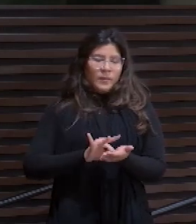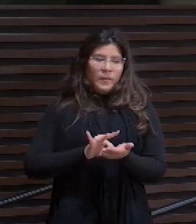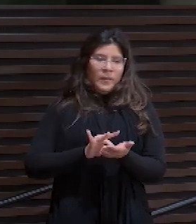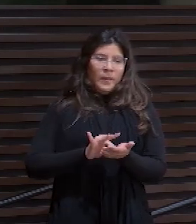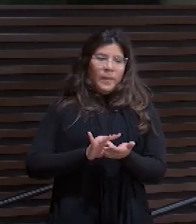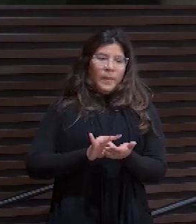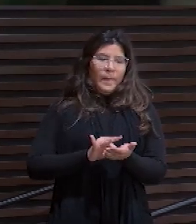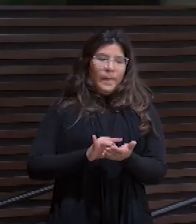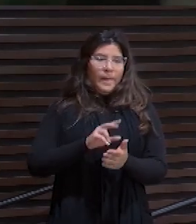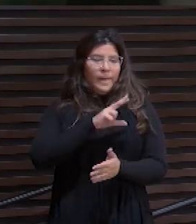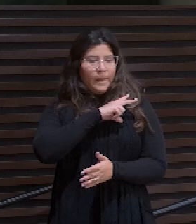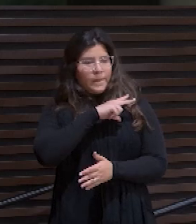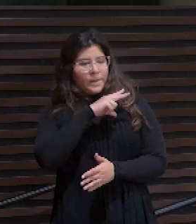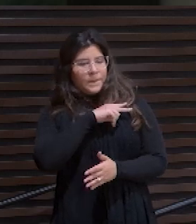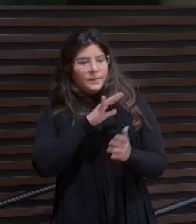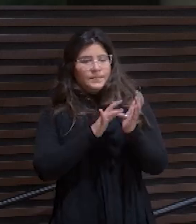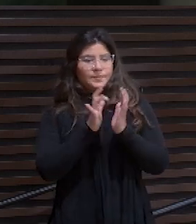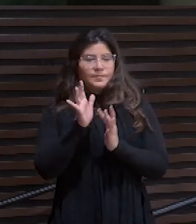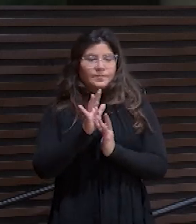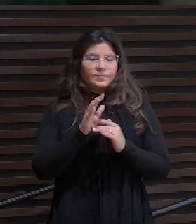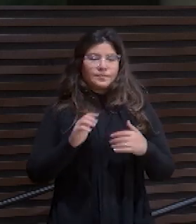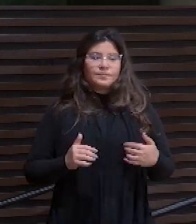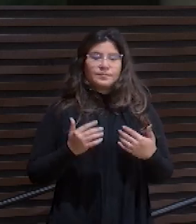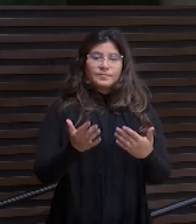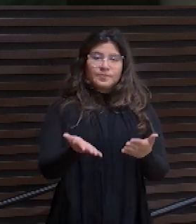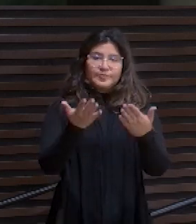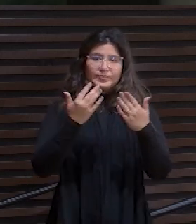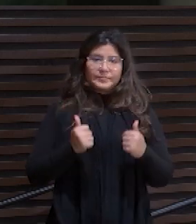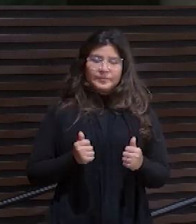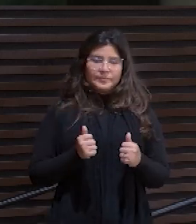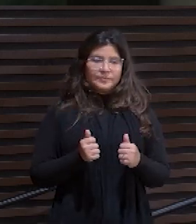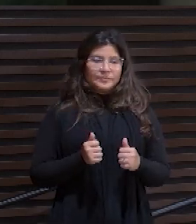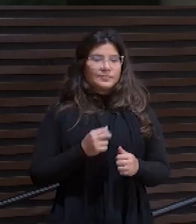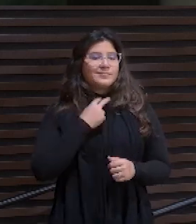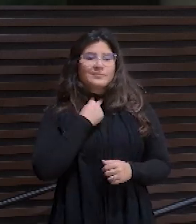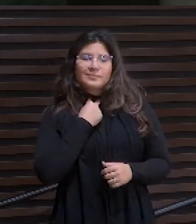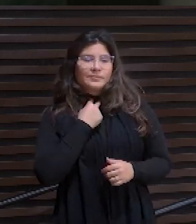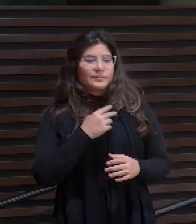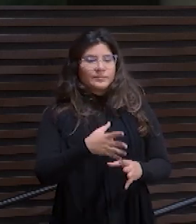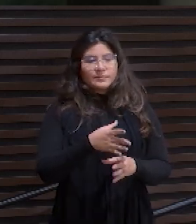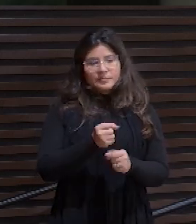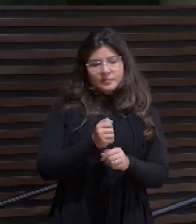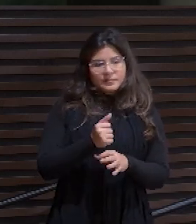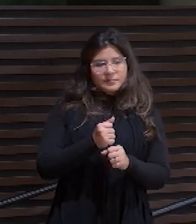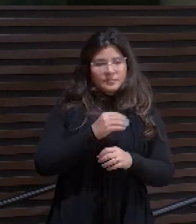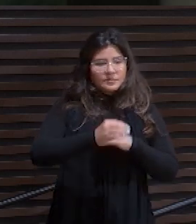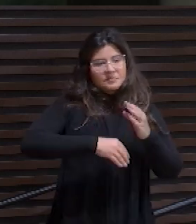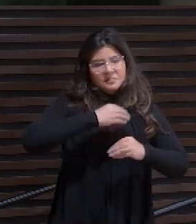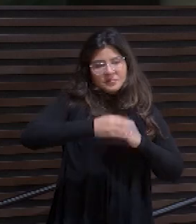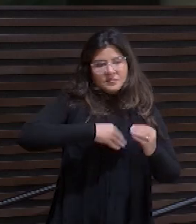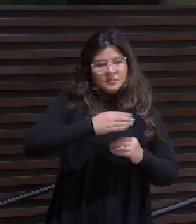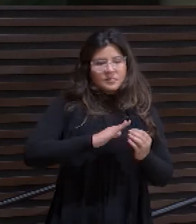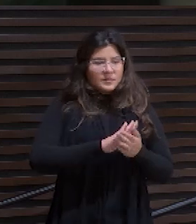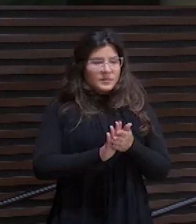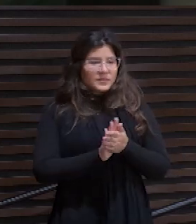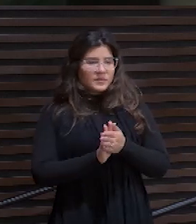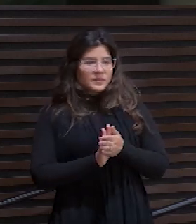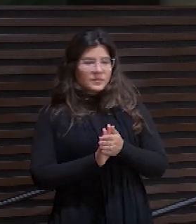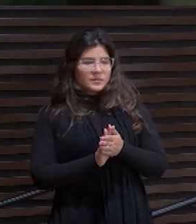particular que Jesus traz, ela não pode ser adicionada, nem remendada, nem misturada, nem reformada, ela é